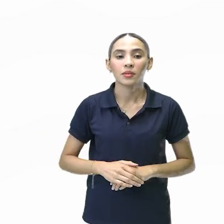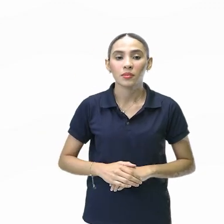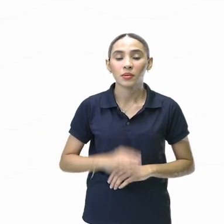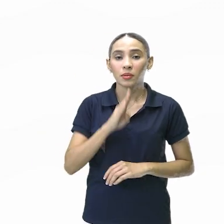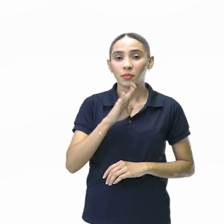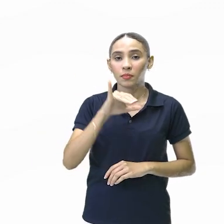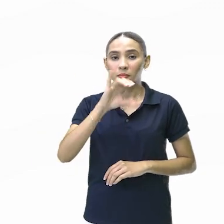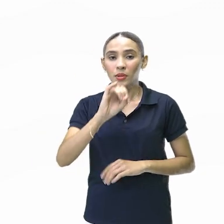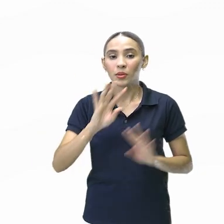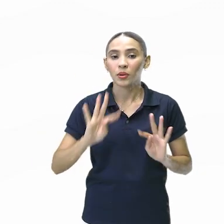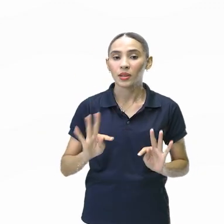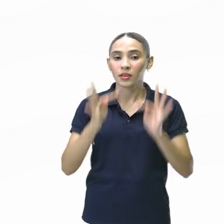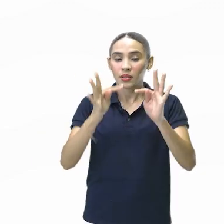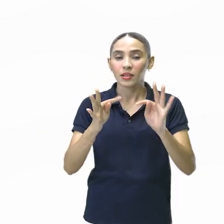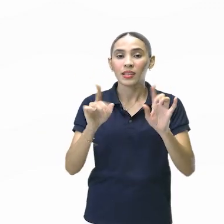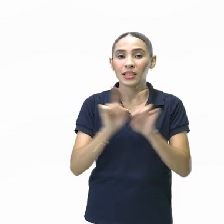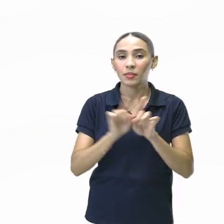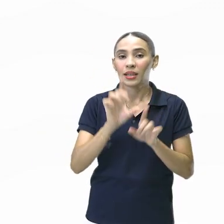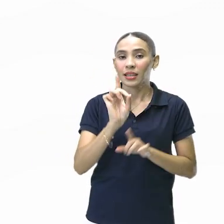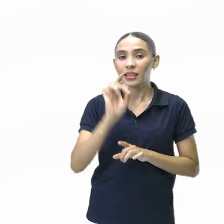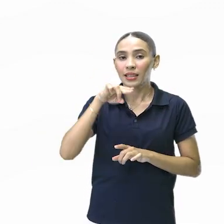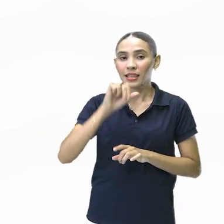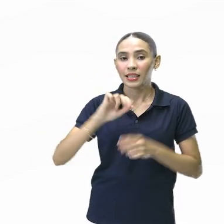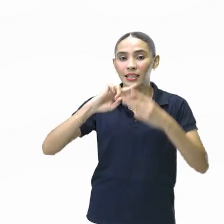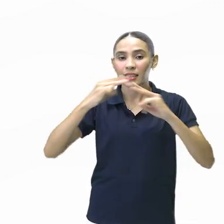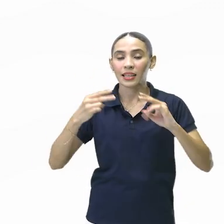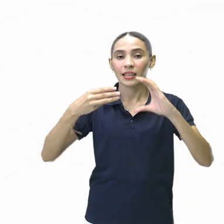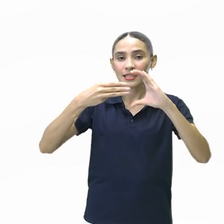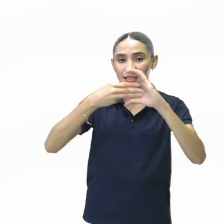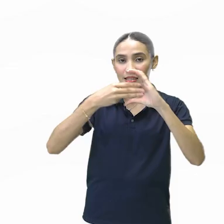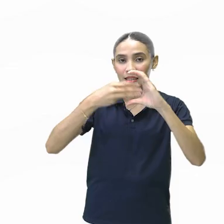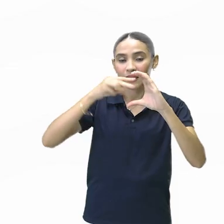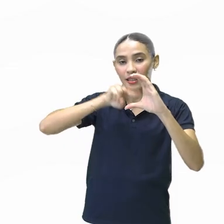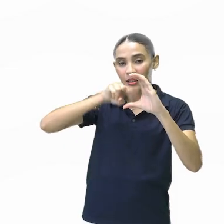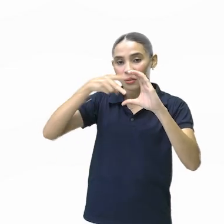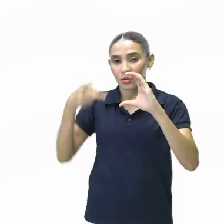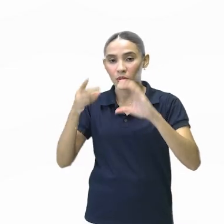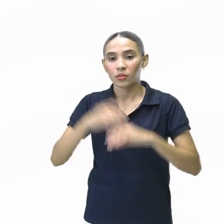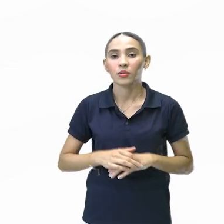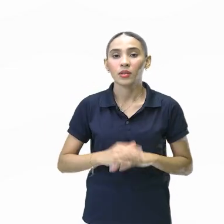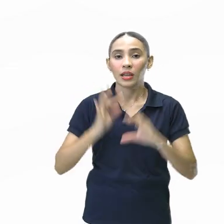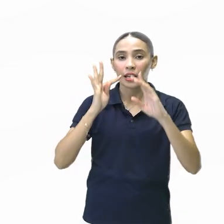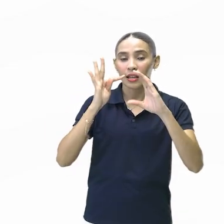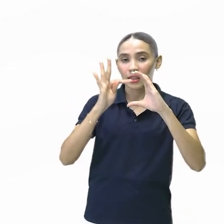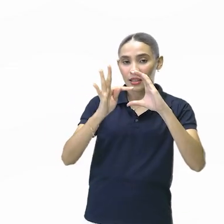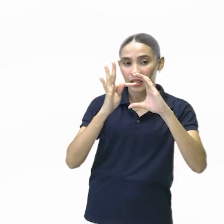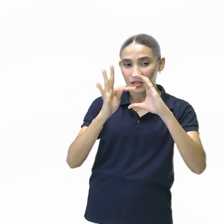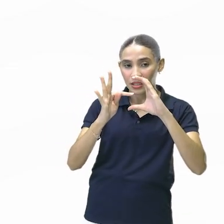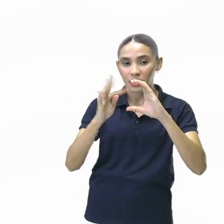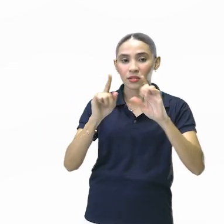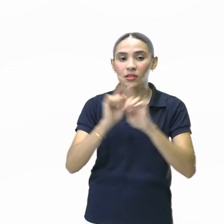Conhecimento, Biotecnologia e DNA, Células-tronco, Transgênicos,